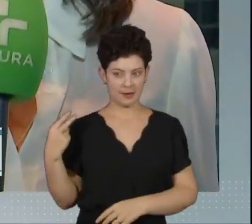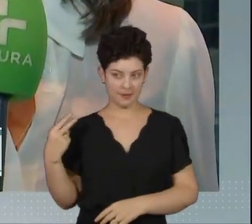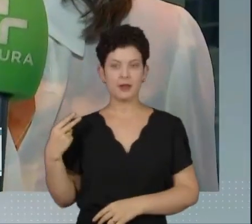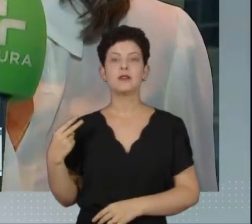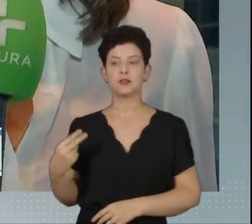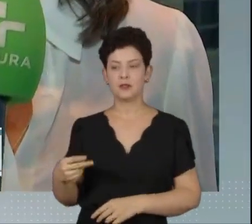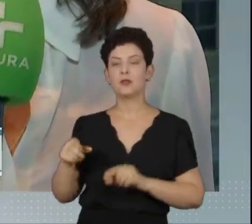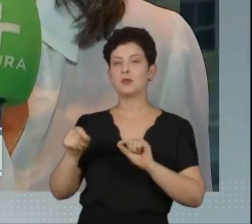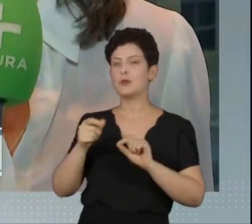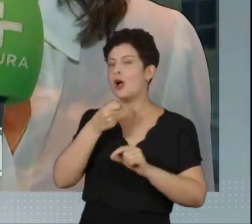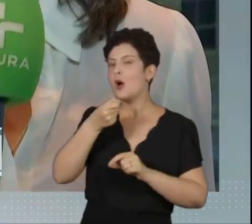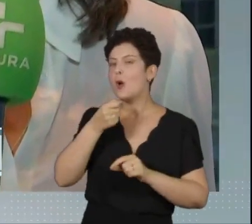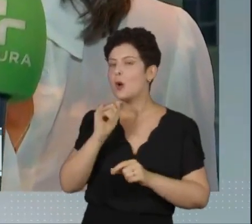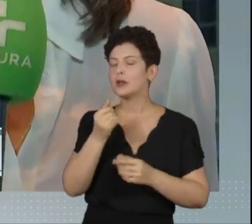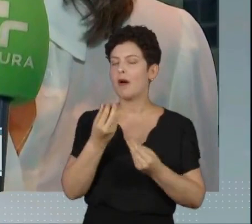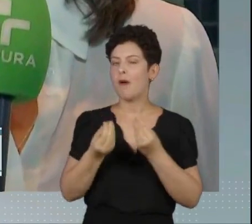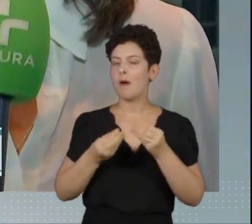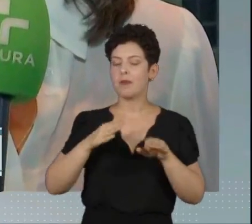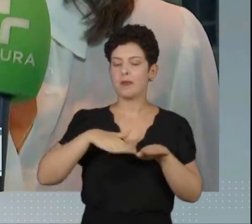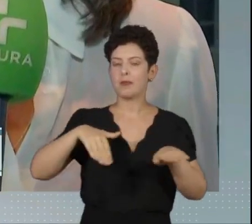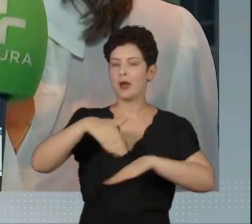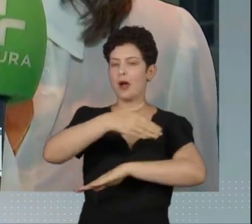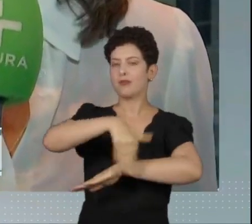nas estradas. Boa tarde, Maria.